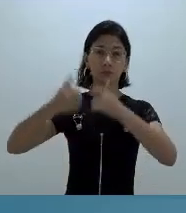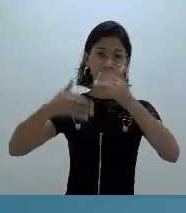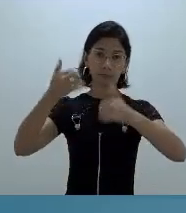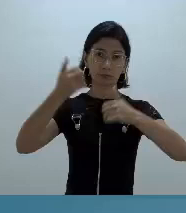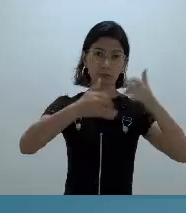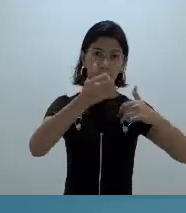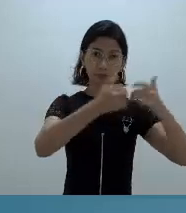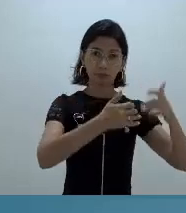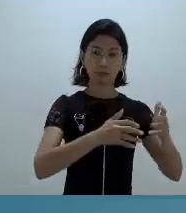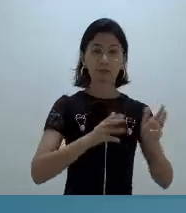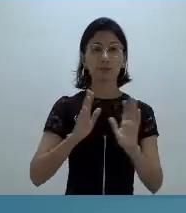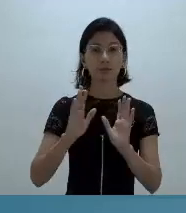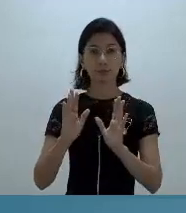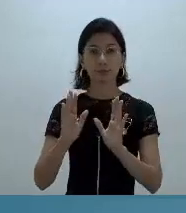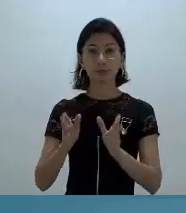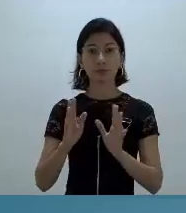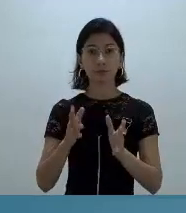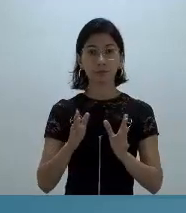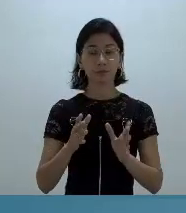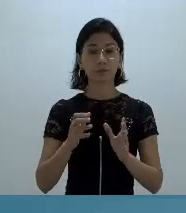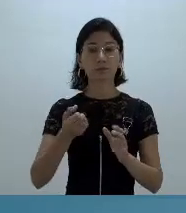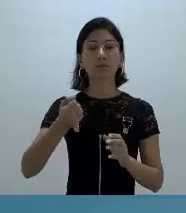do especial acreditivo. Número